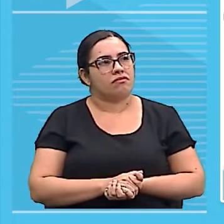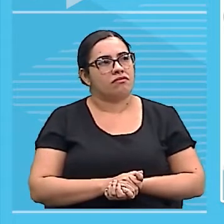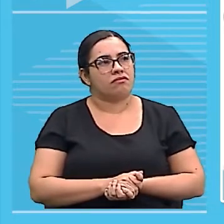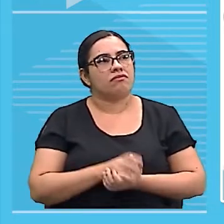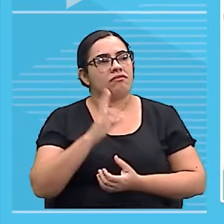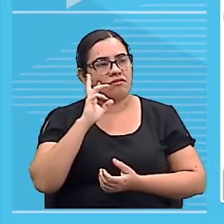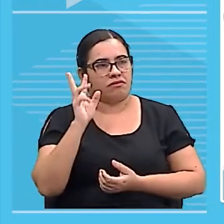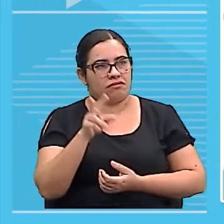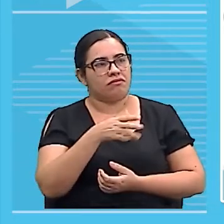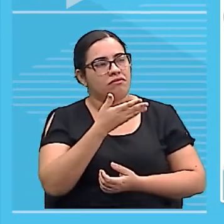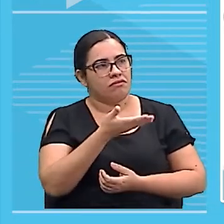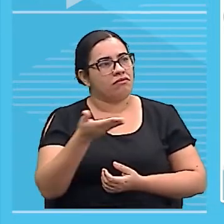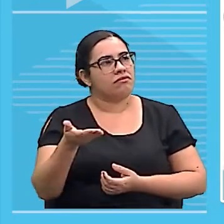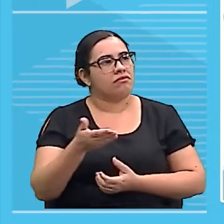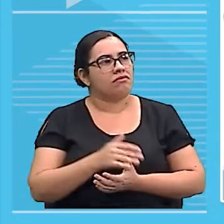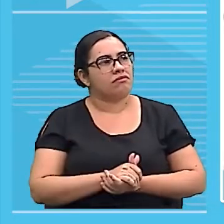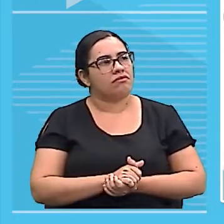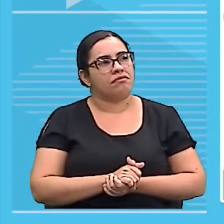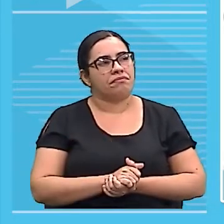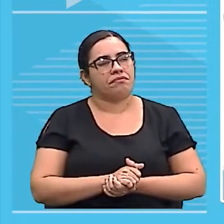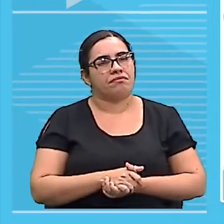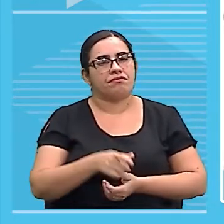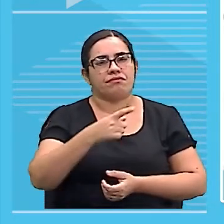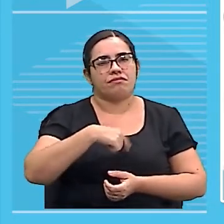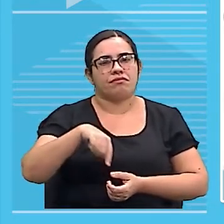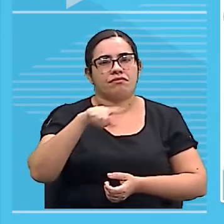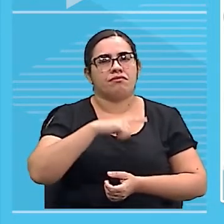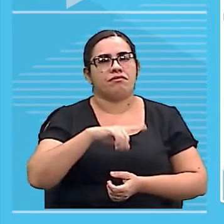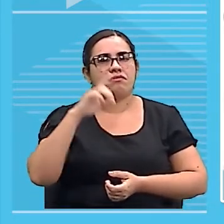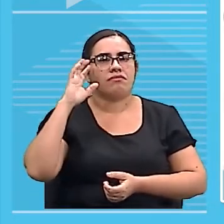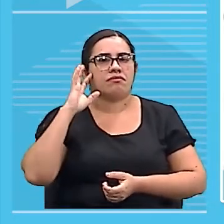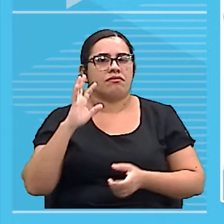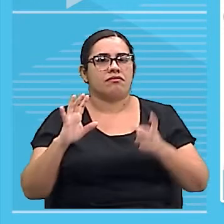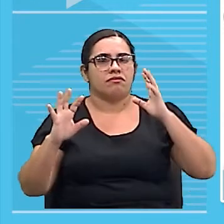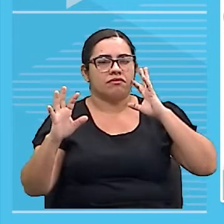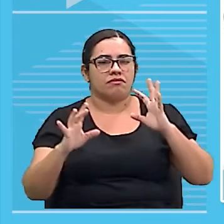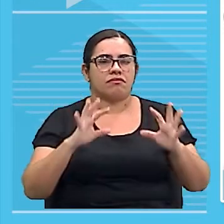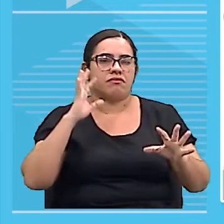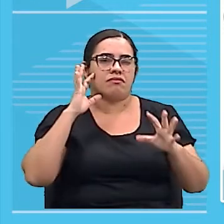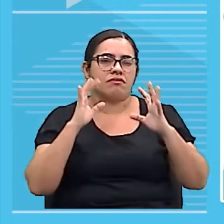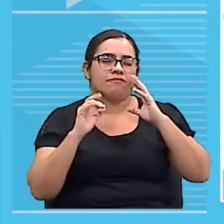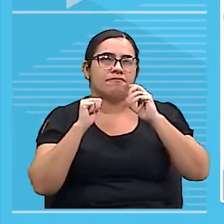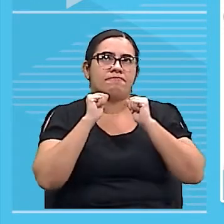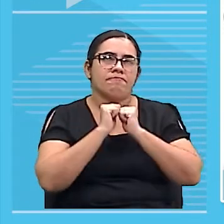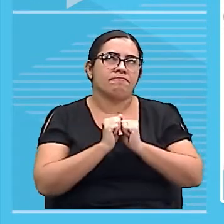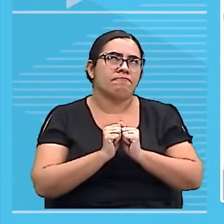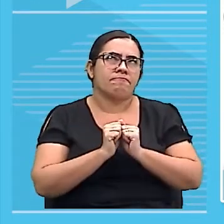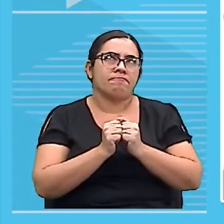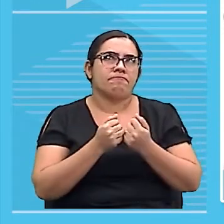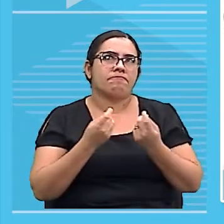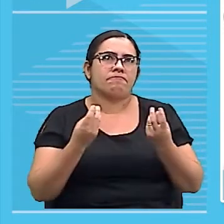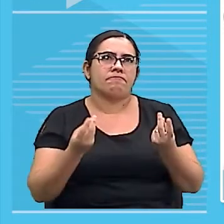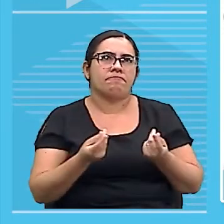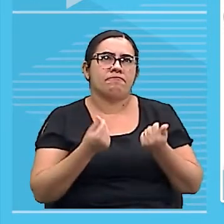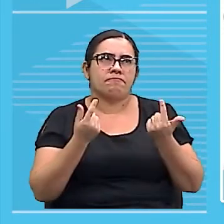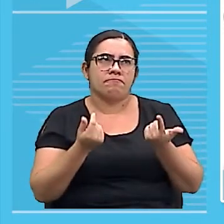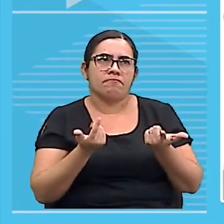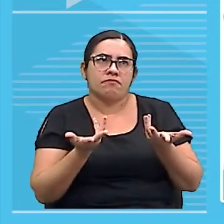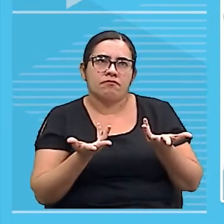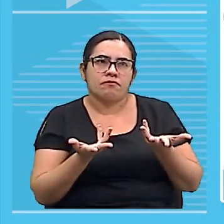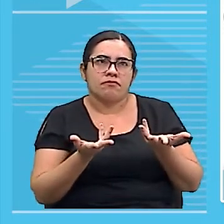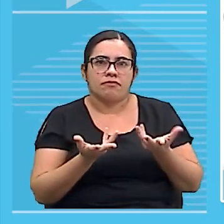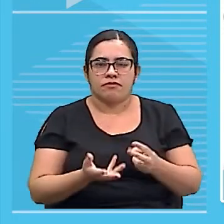e olha aí e vamos imaginar que eu tenha e três